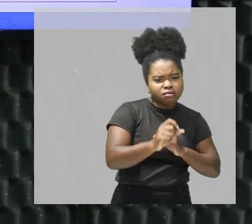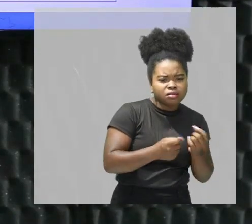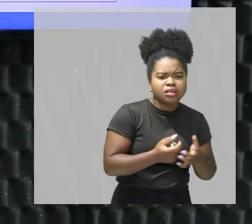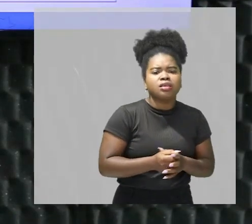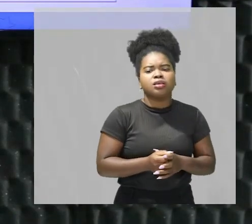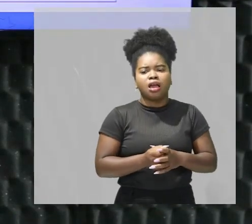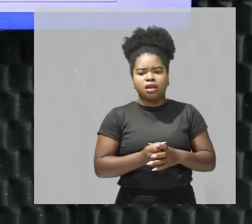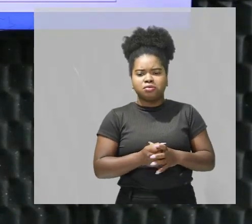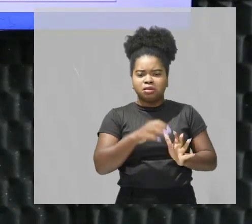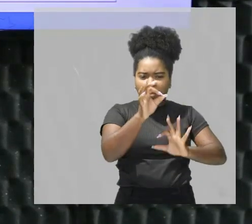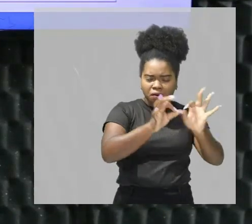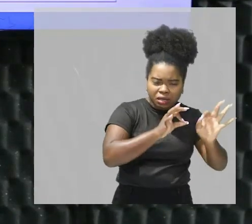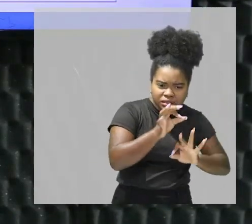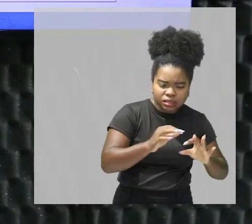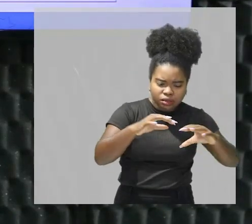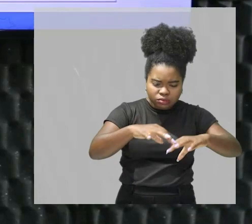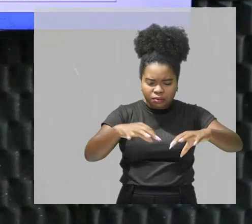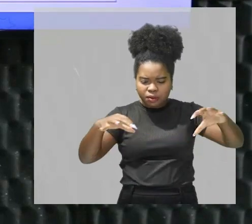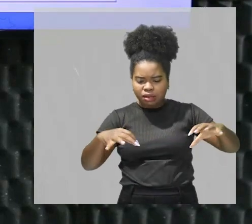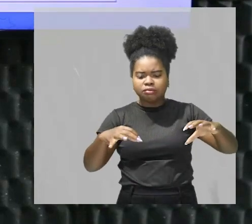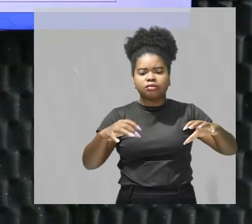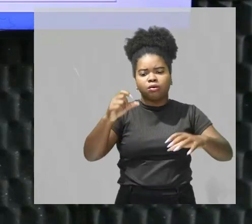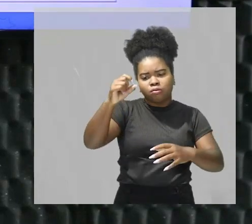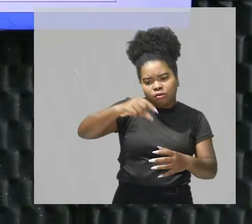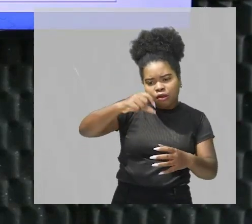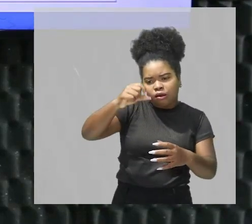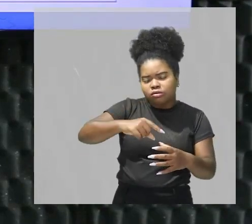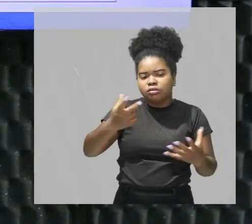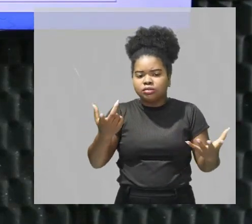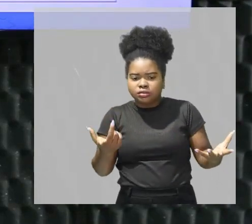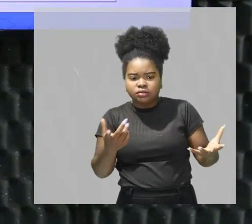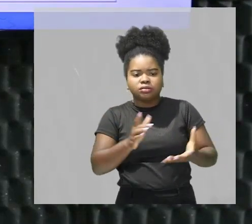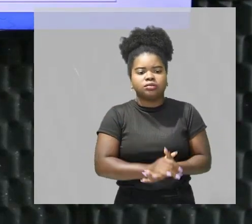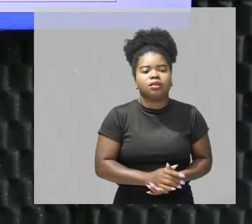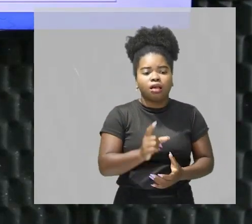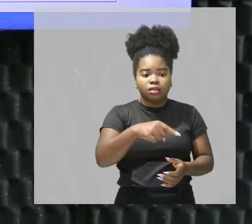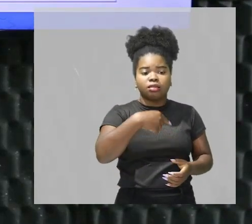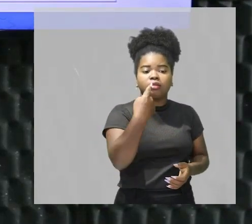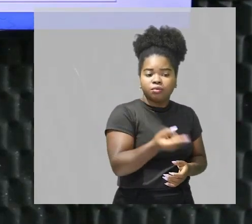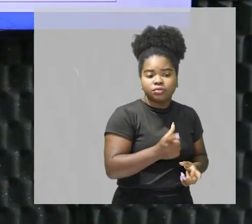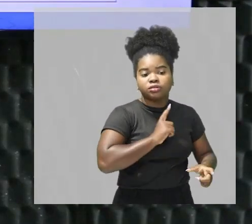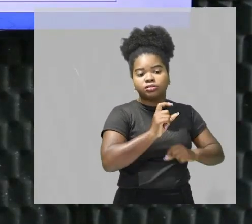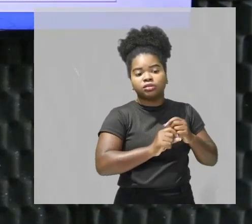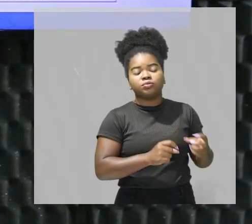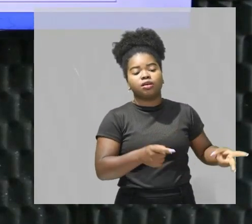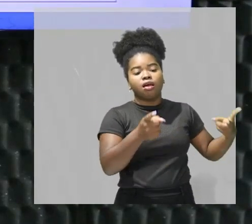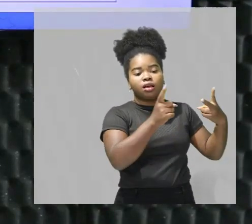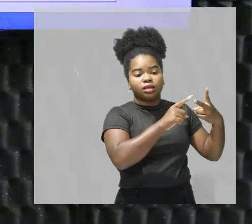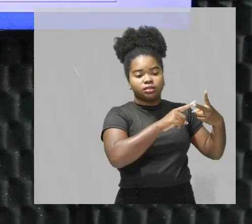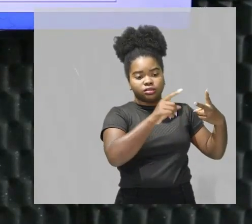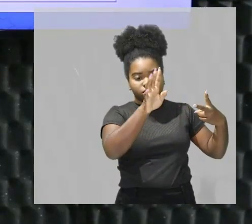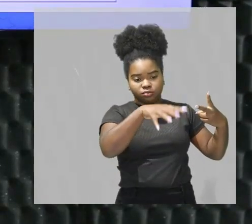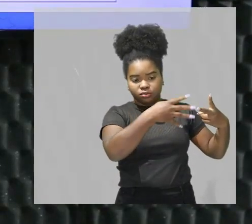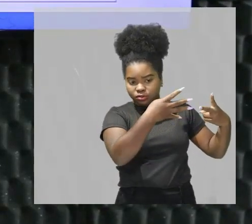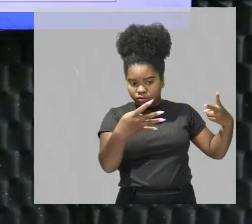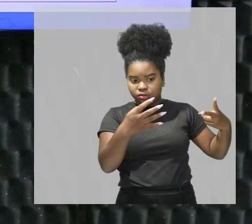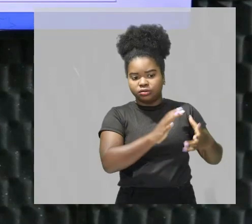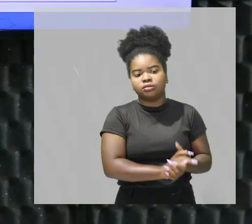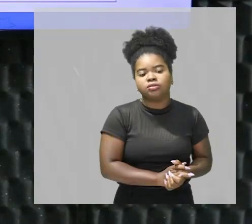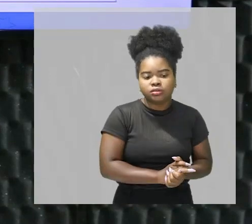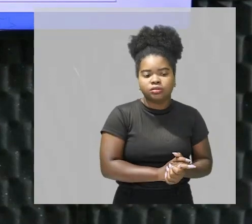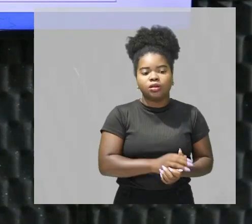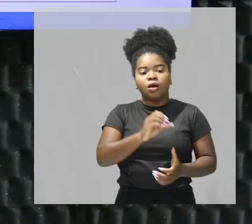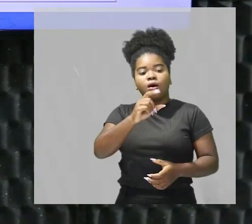trituração, cozimento e depois a extração do óleo bruto, prensagem, extração e a